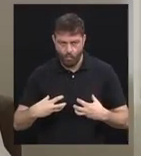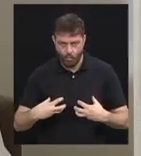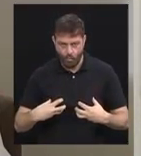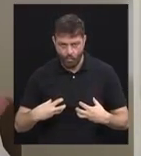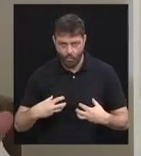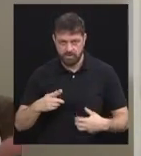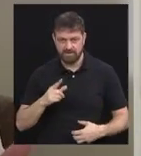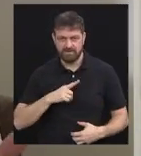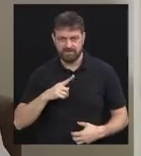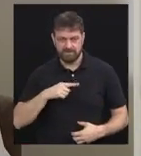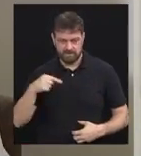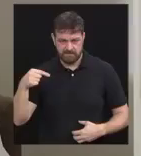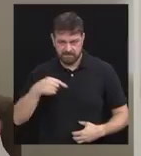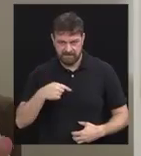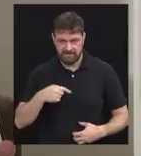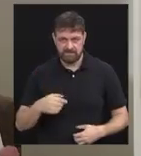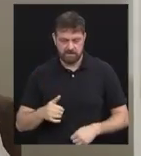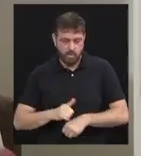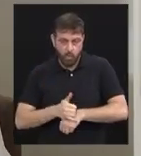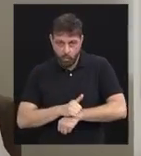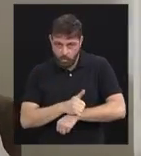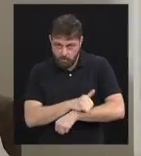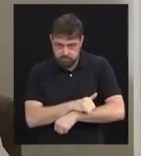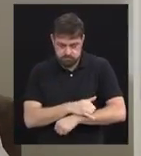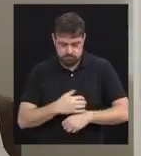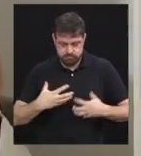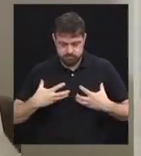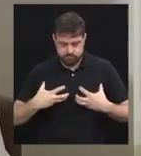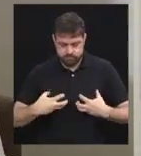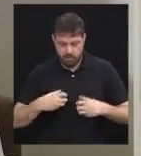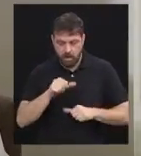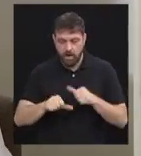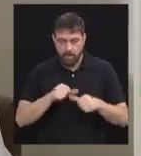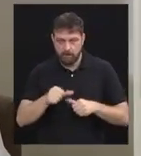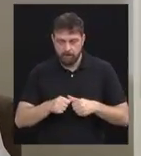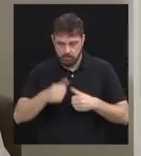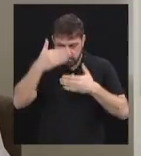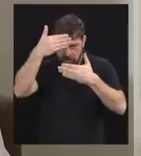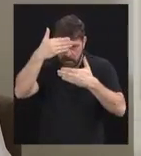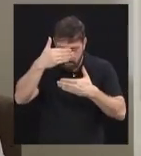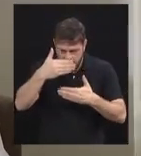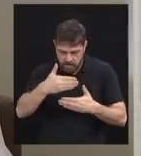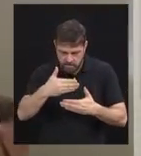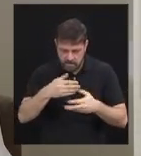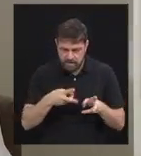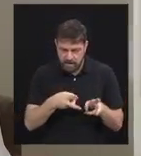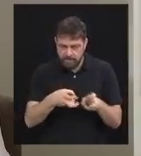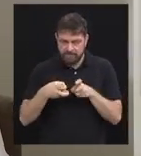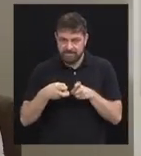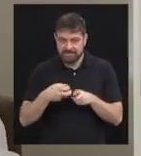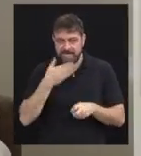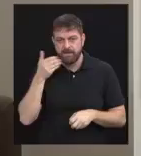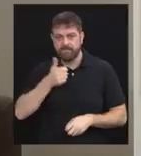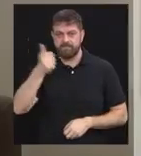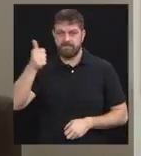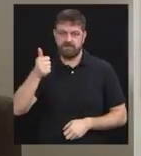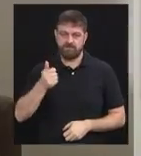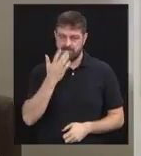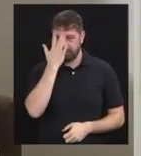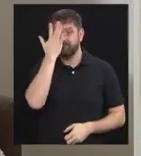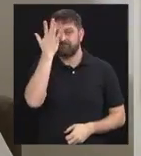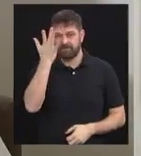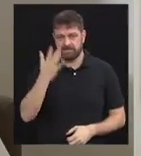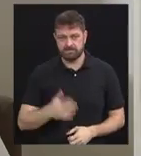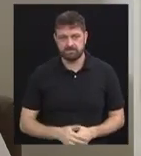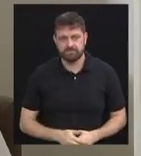da glândula por tecido adiposo, ela fica preta. Então, a lesão é branca, fica branco no preto, fica mais fácil de